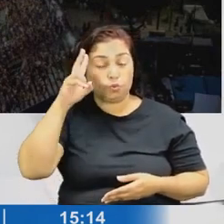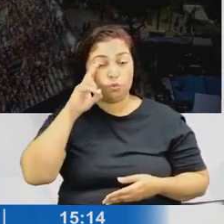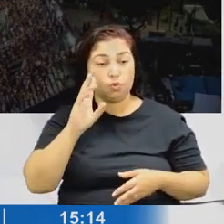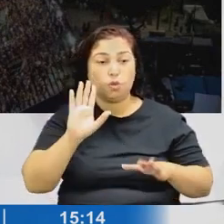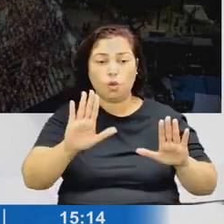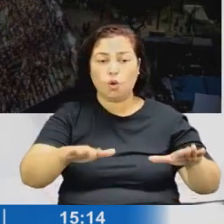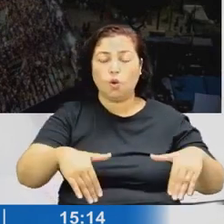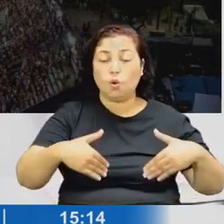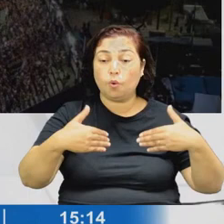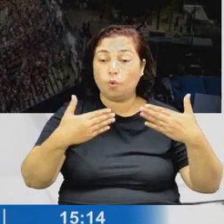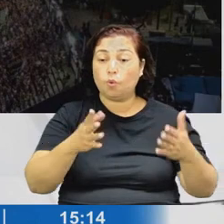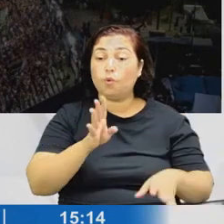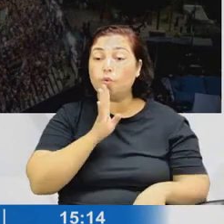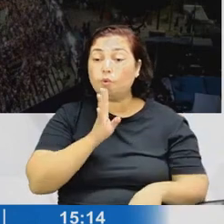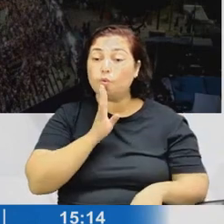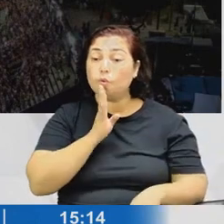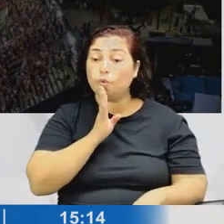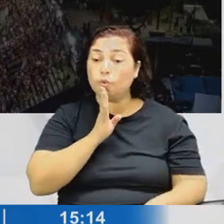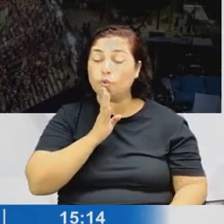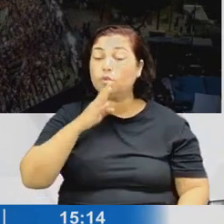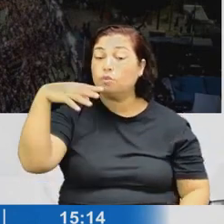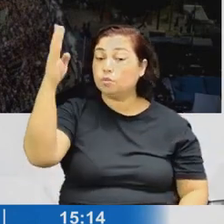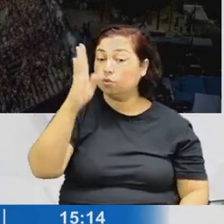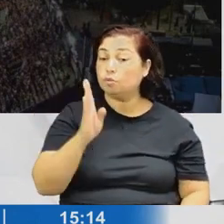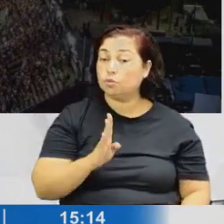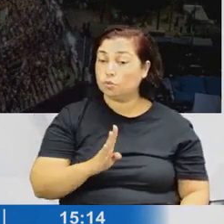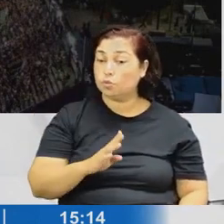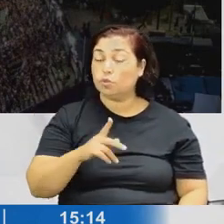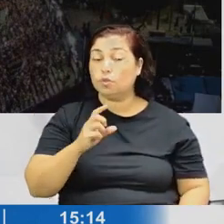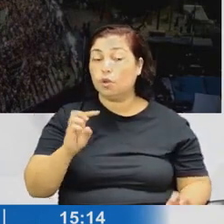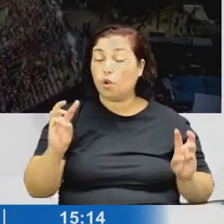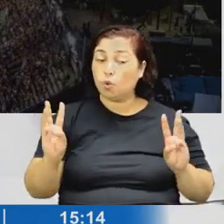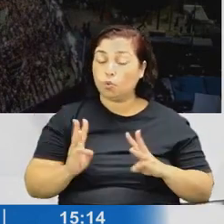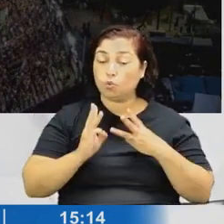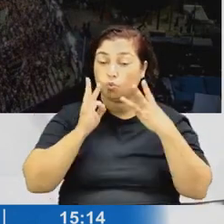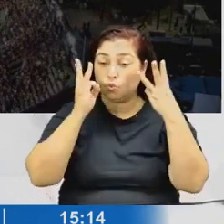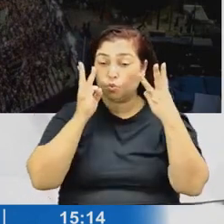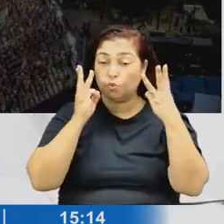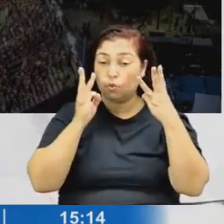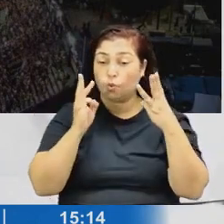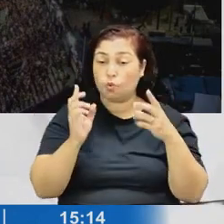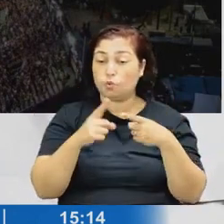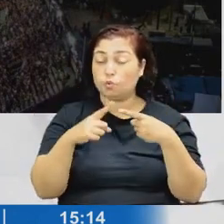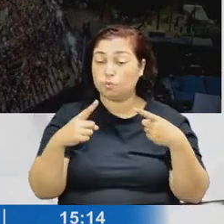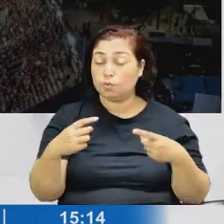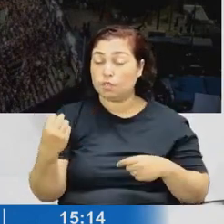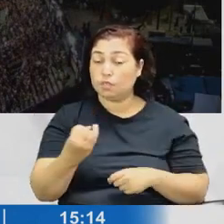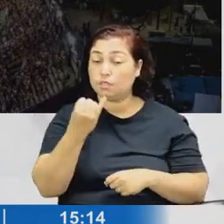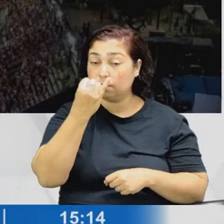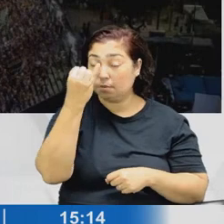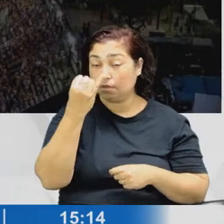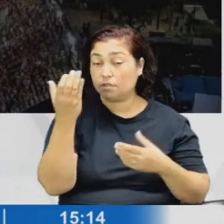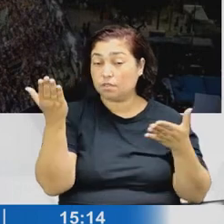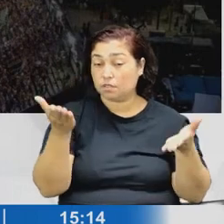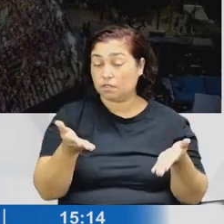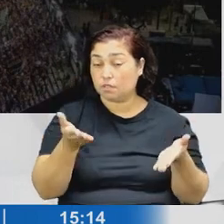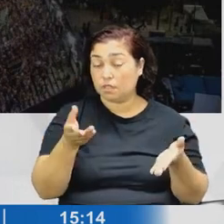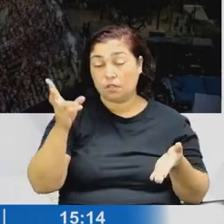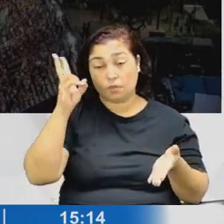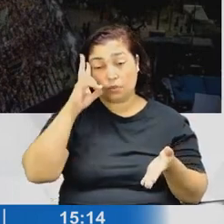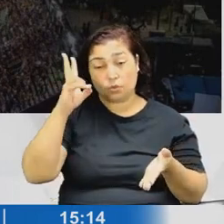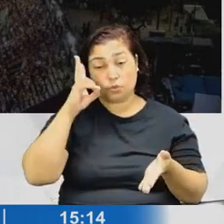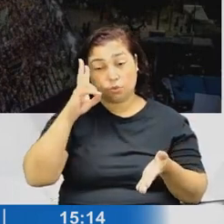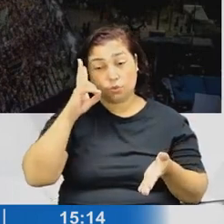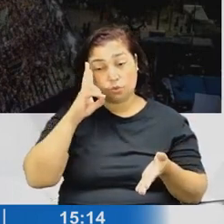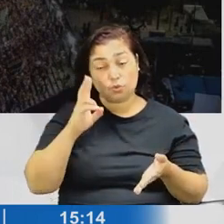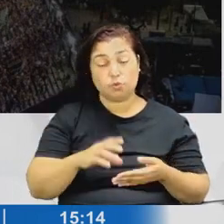quando ele explodiu nacionalmente aí você tem um outro carro alegórico que conta os shows mais importantes aí as aulas também vão contando essa parte entendeu